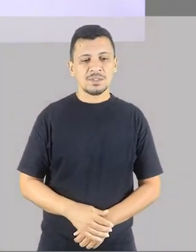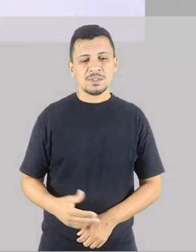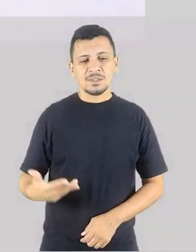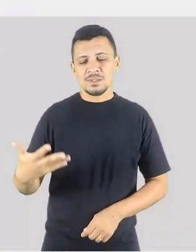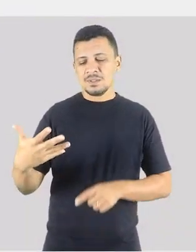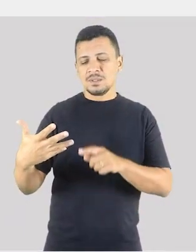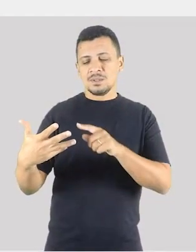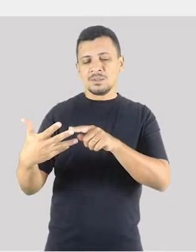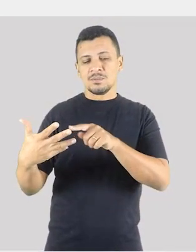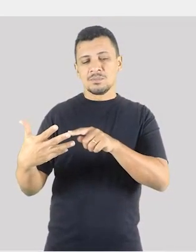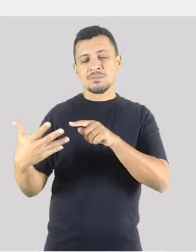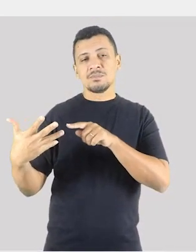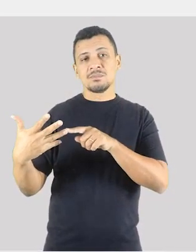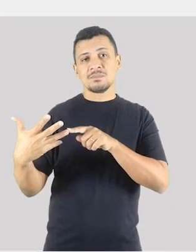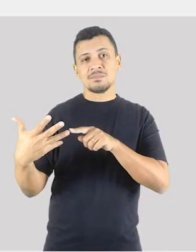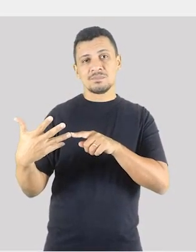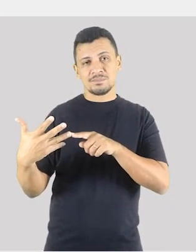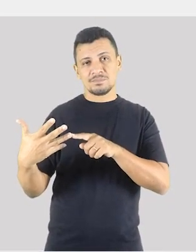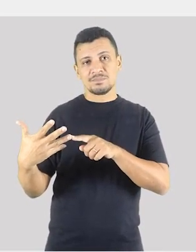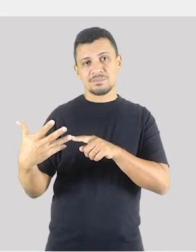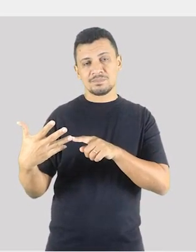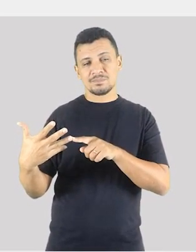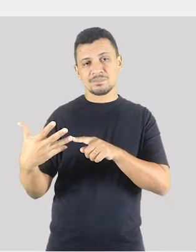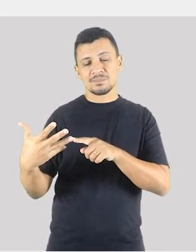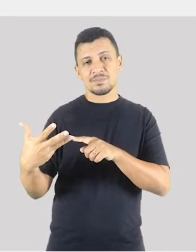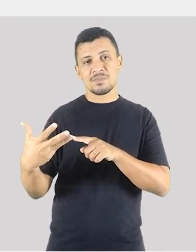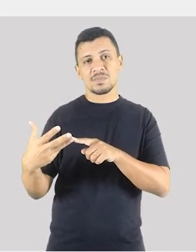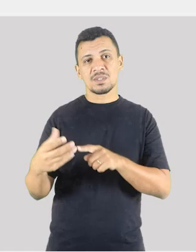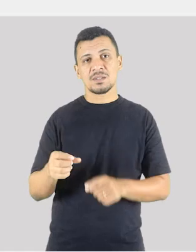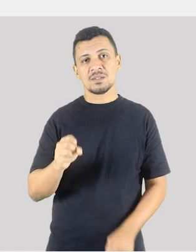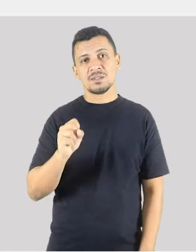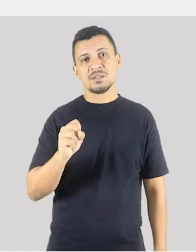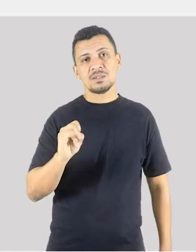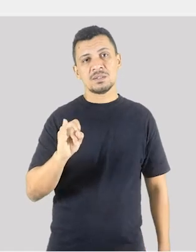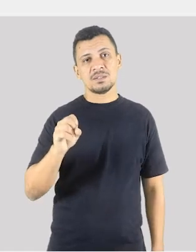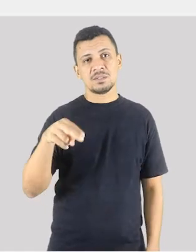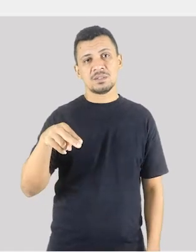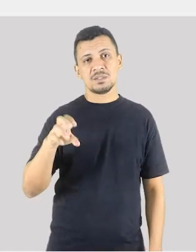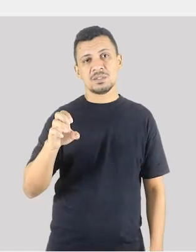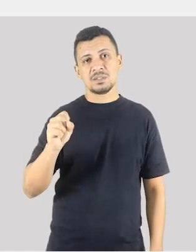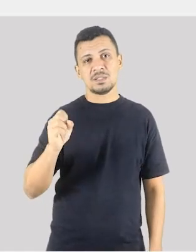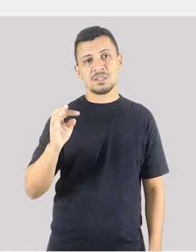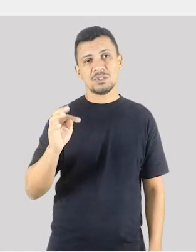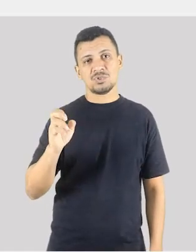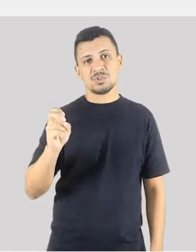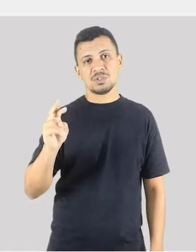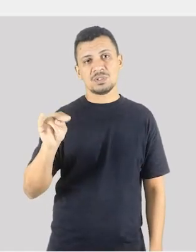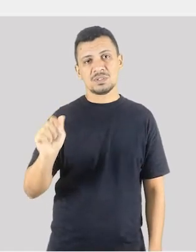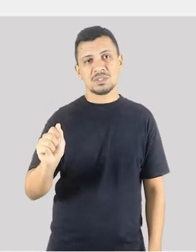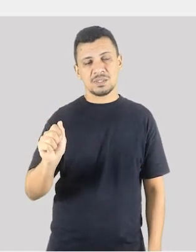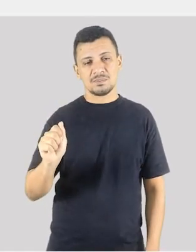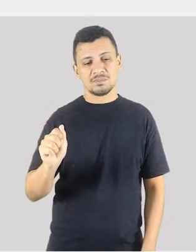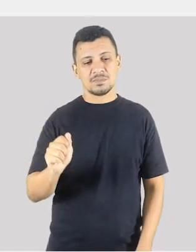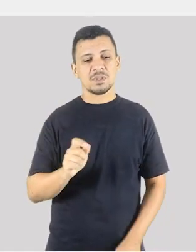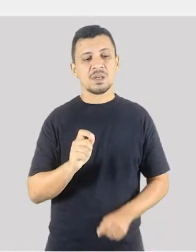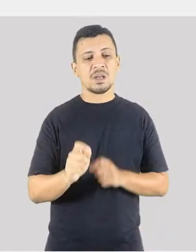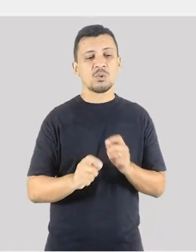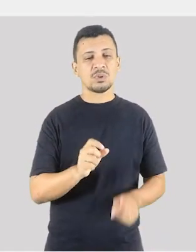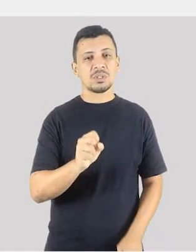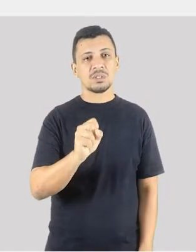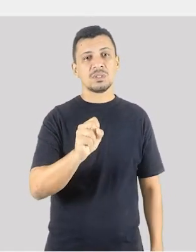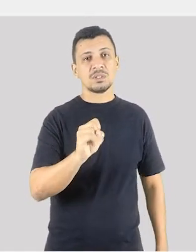Outra figura de linguagem bem importante, que você vai lembrar comigo, é a sinestesia. Sinestesia. Sin é um prefixo